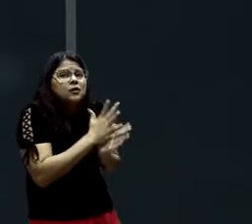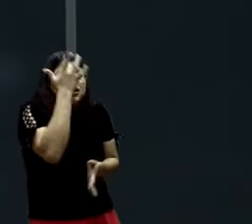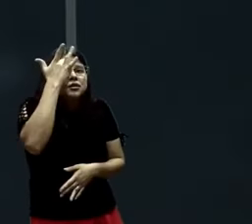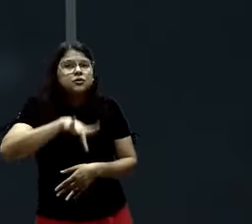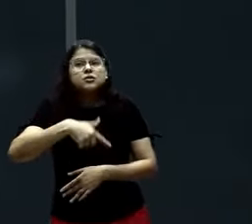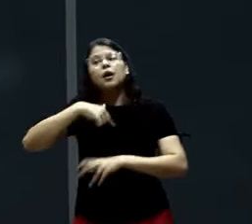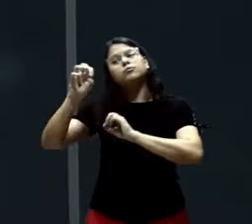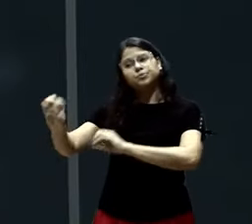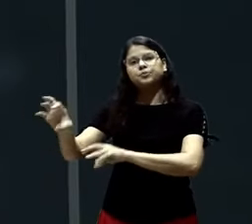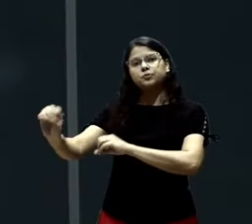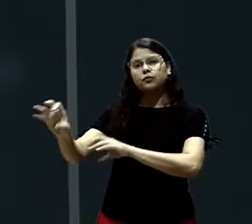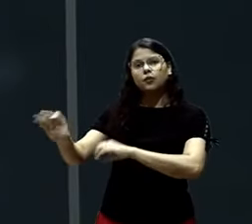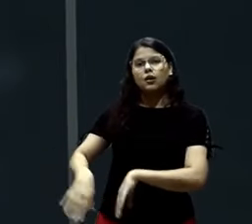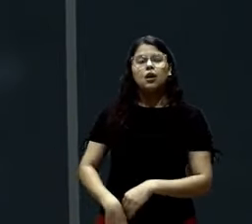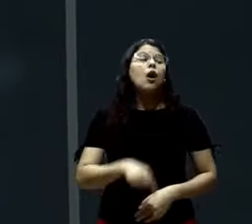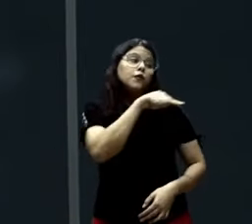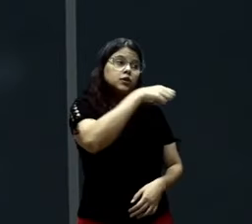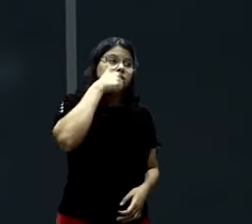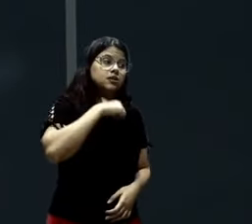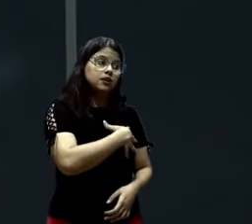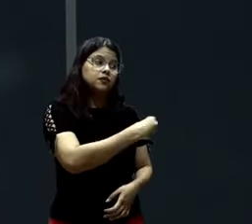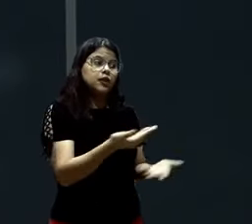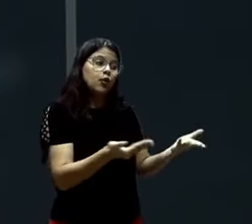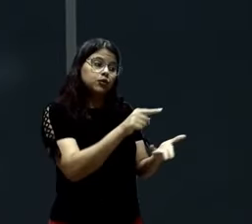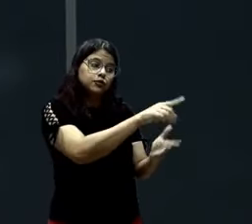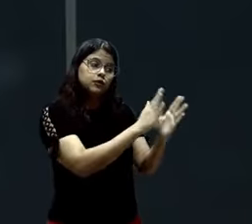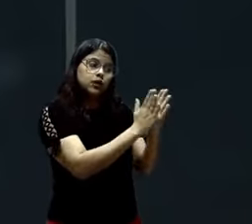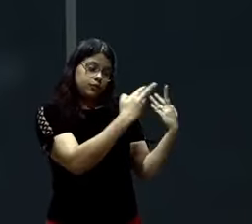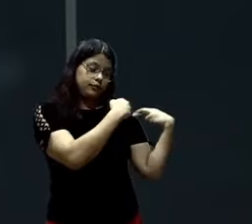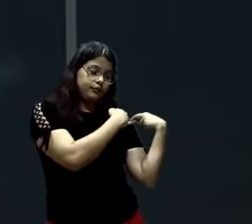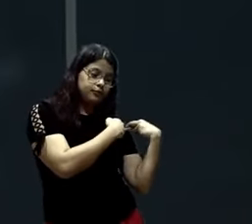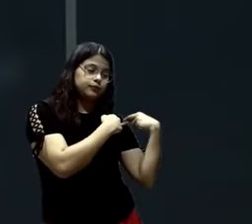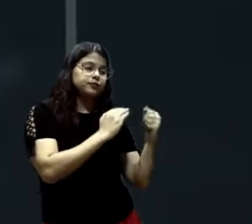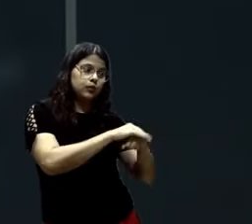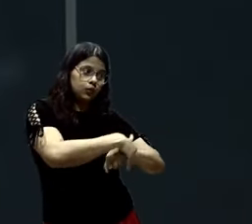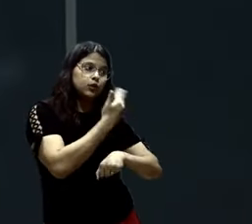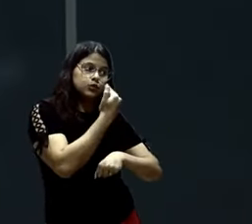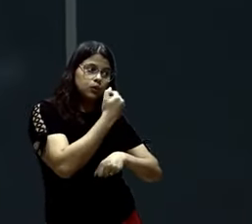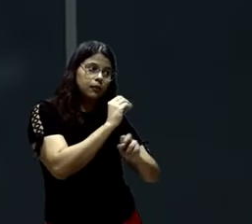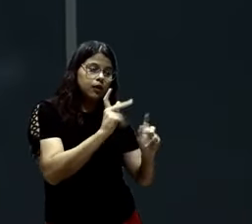Hoje, filha, é você que vai orar pela comida. Hoje, filha, é você que vai orar à noite.